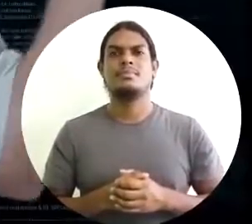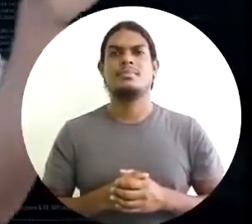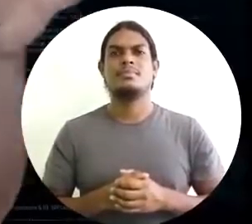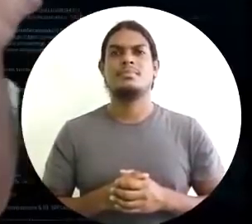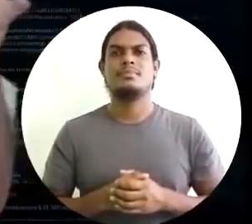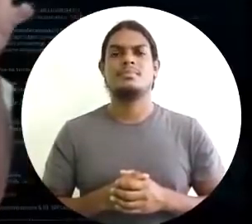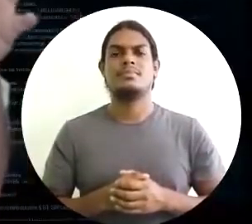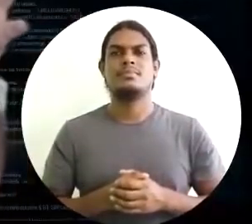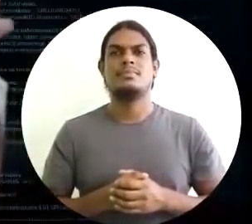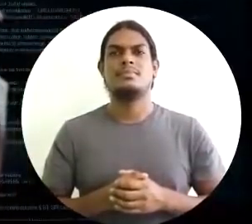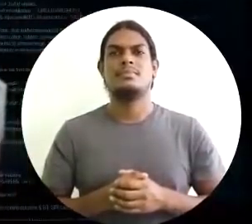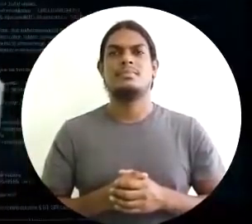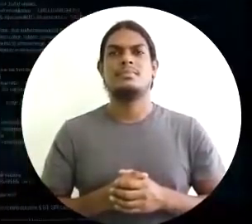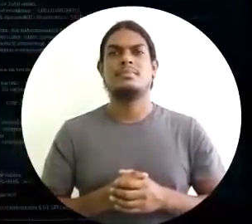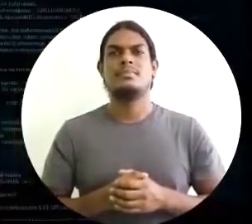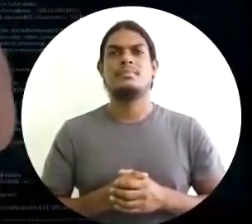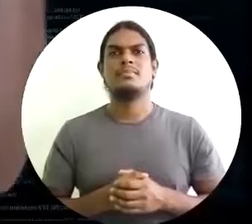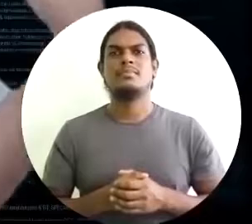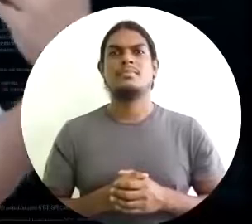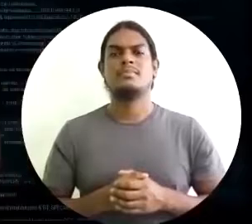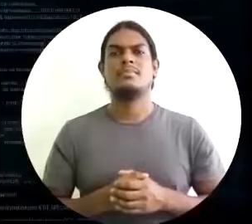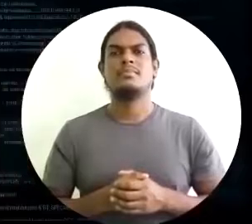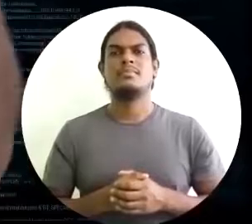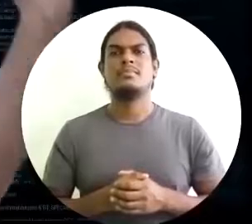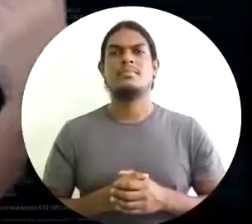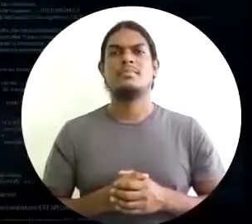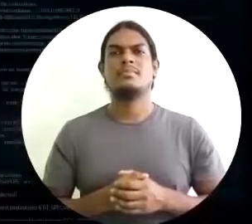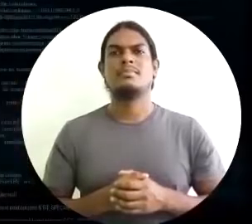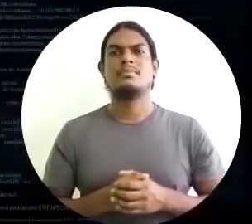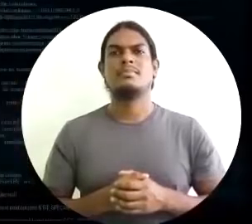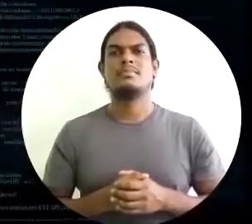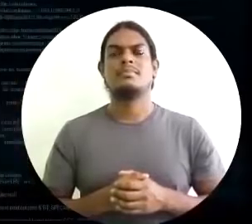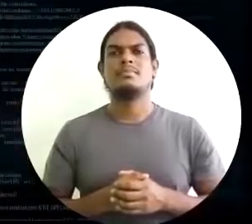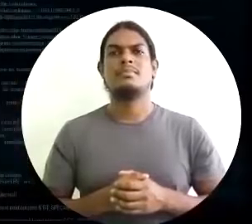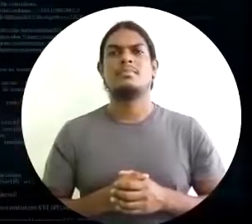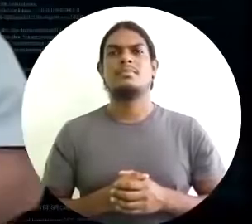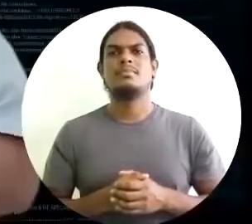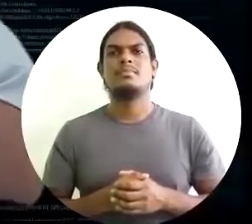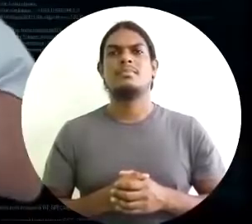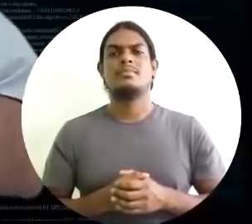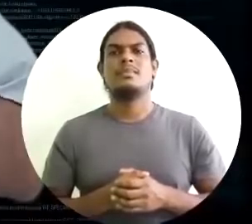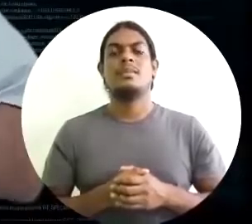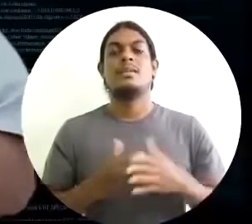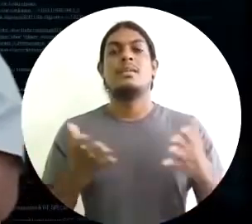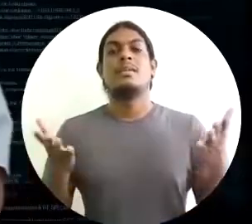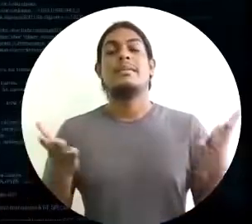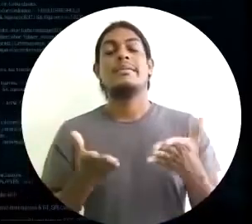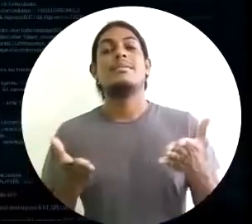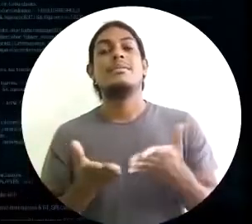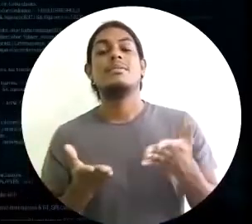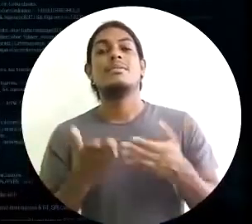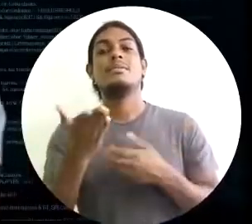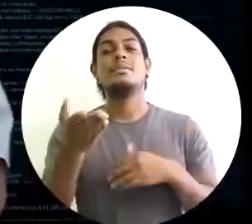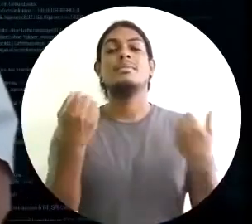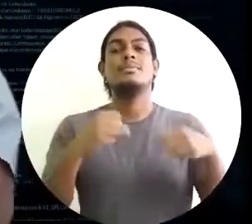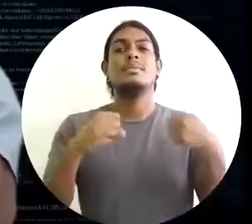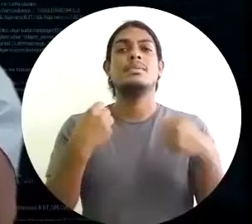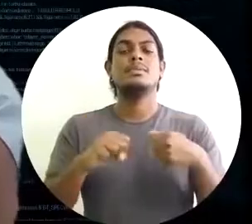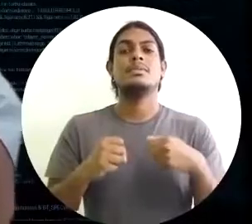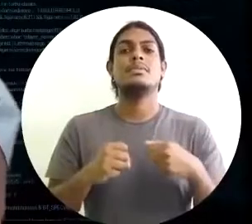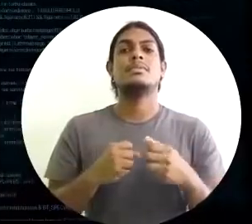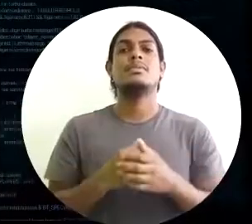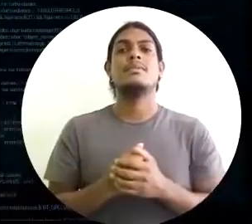a URL completa, certo? Que falta, o que é restante. Agora, o que você precisa para